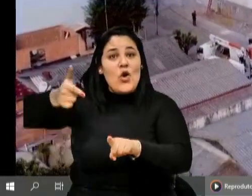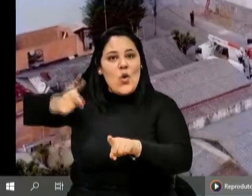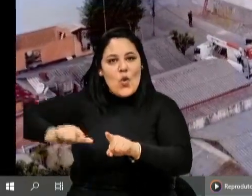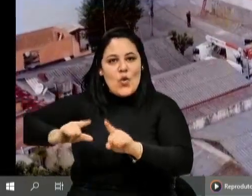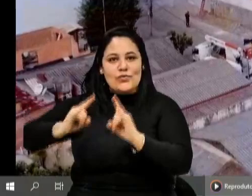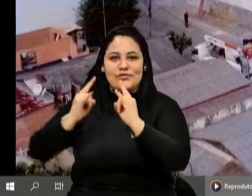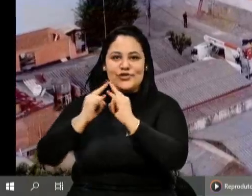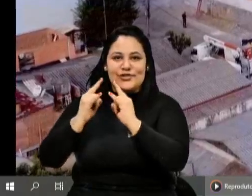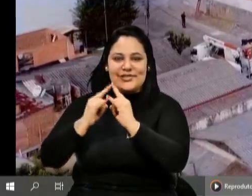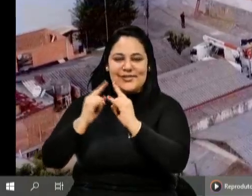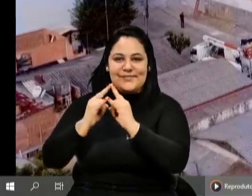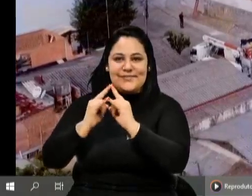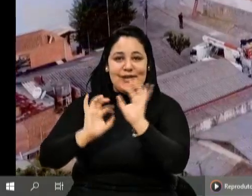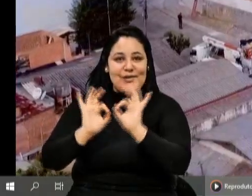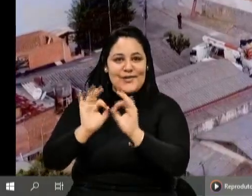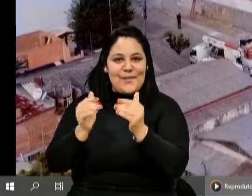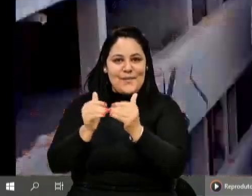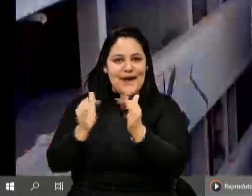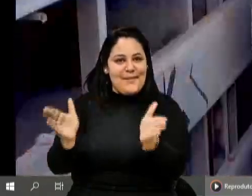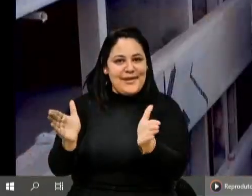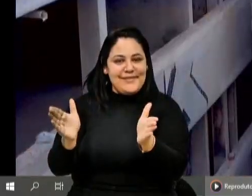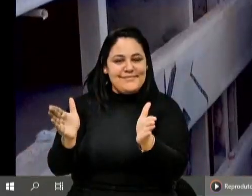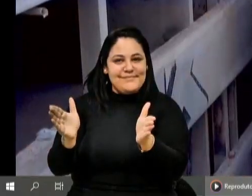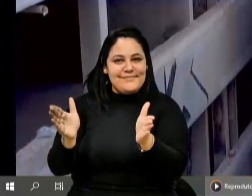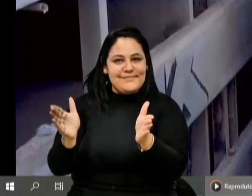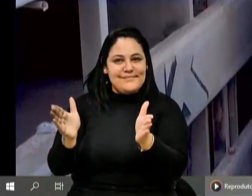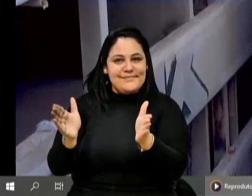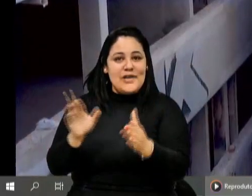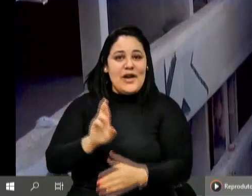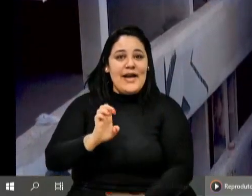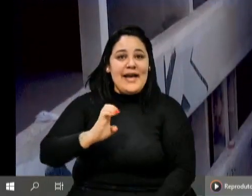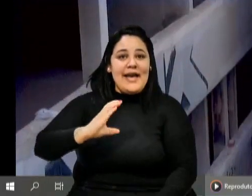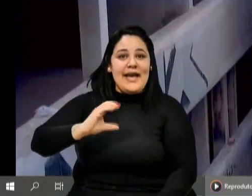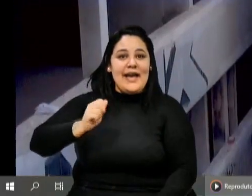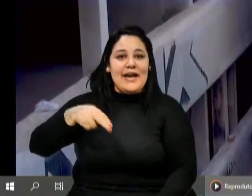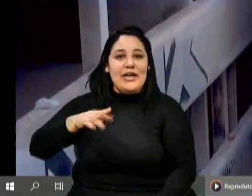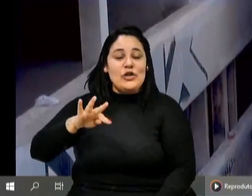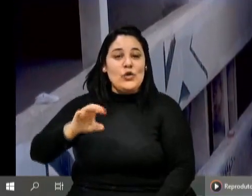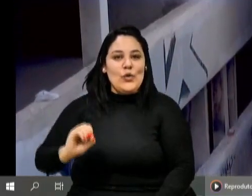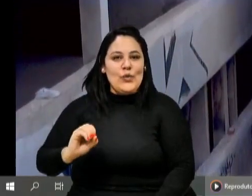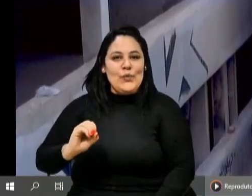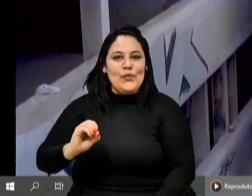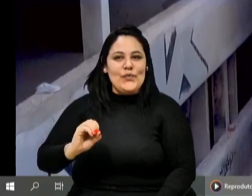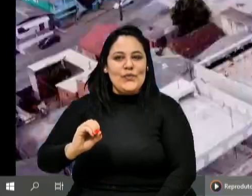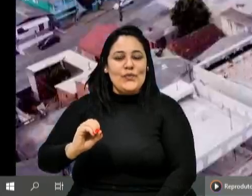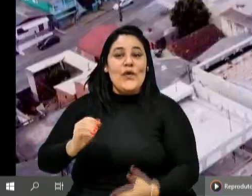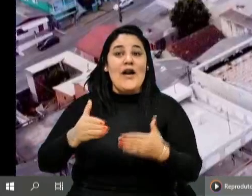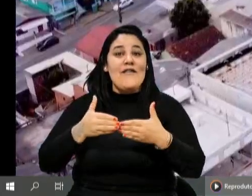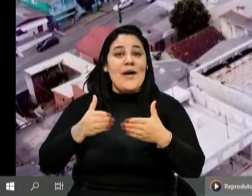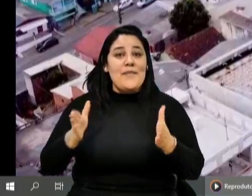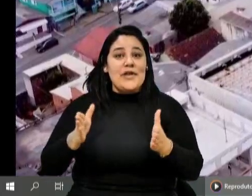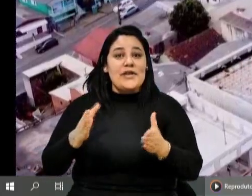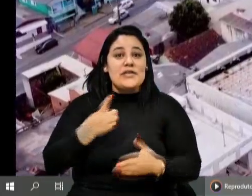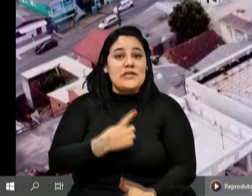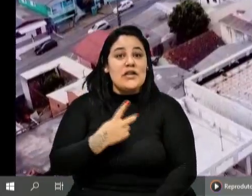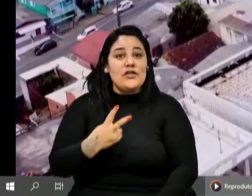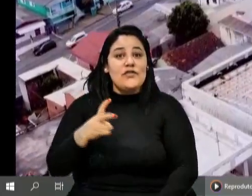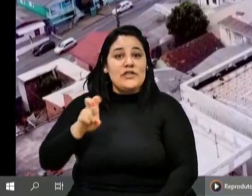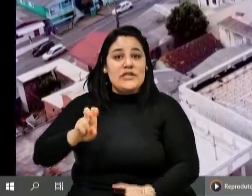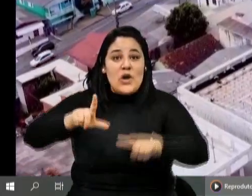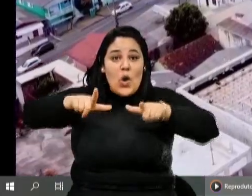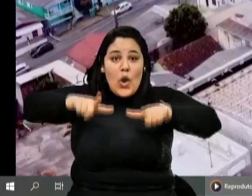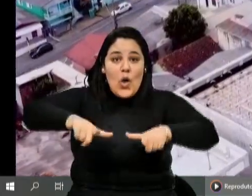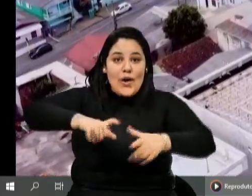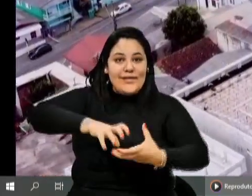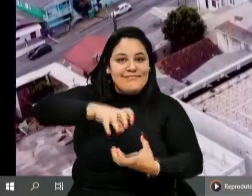abrir pela primeira vez as portas. O Recanto da Compaixão Frei Salvador vai oferecer 125 leitos para a população